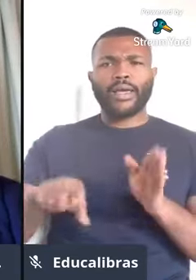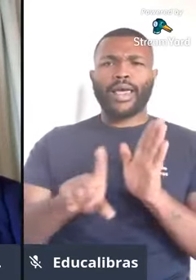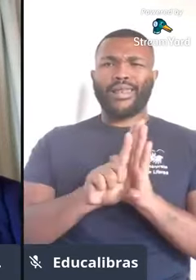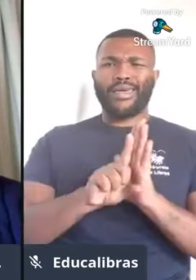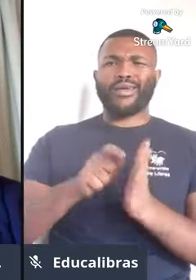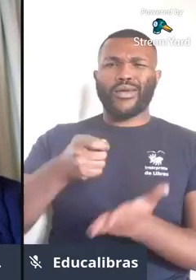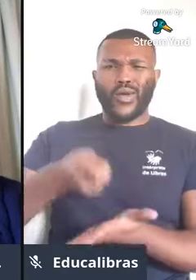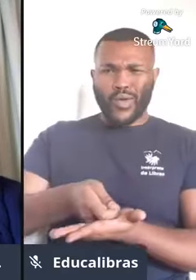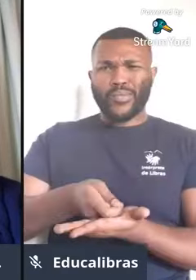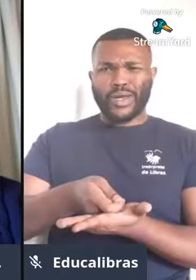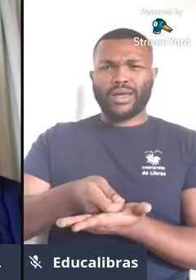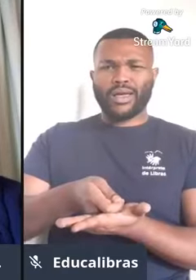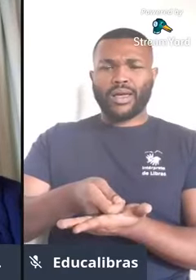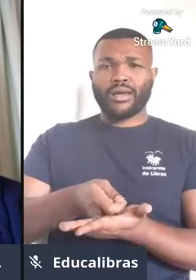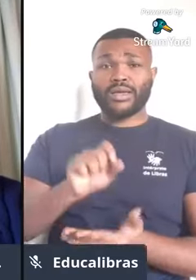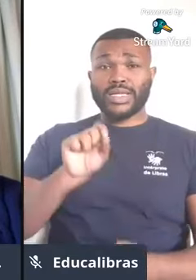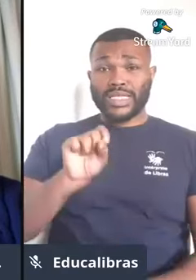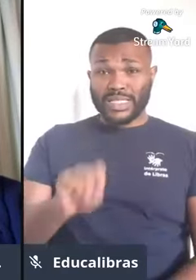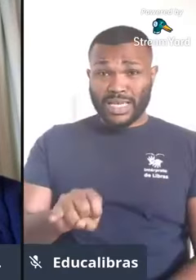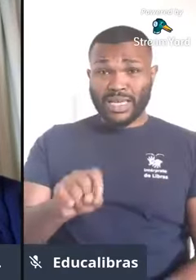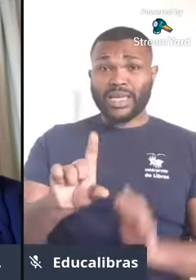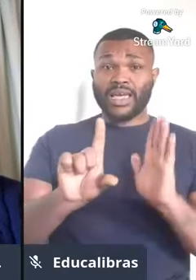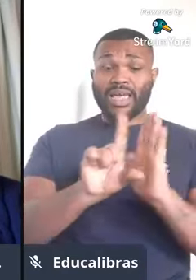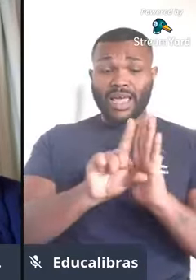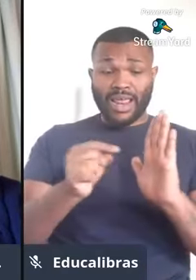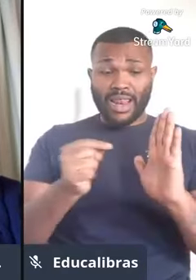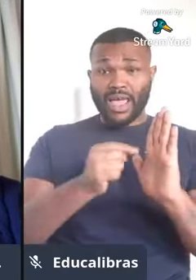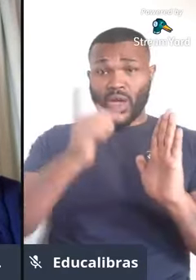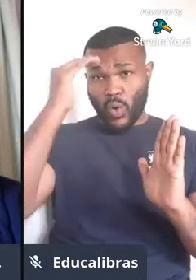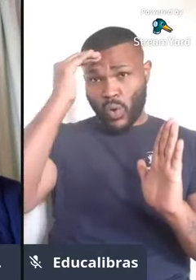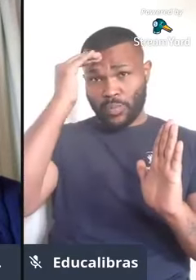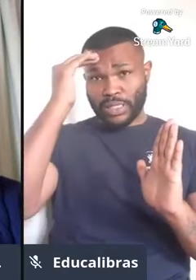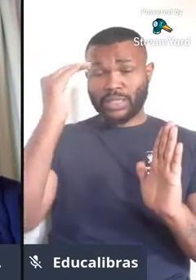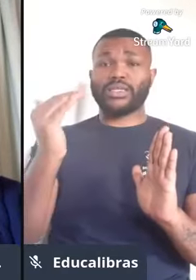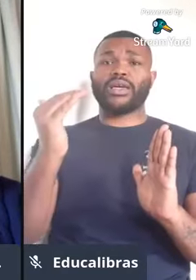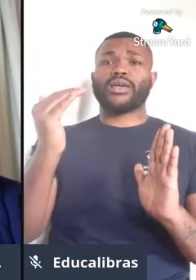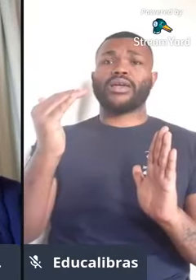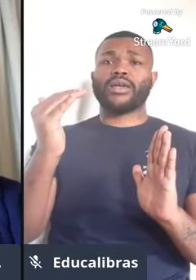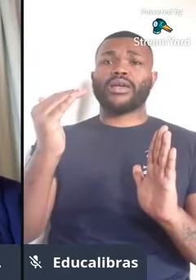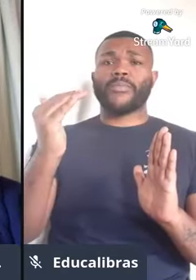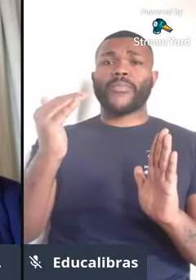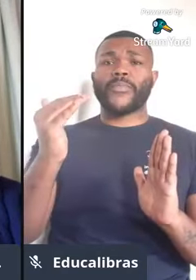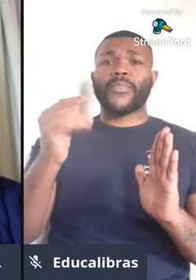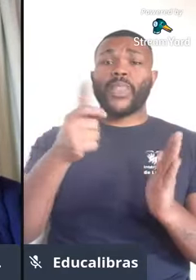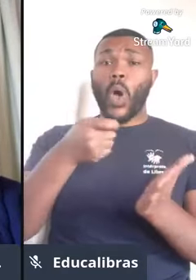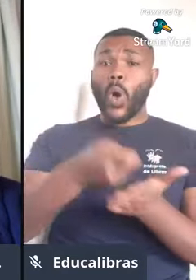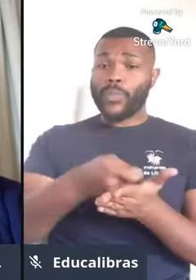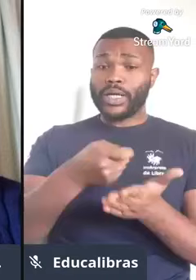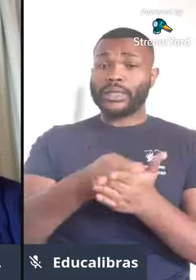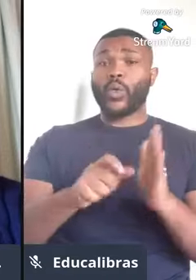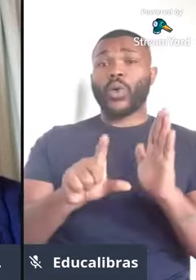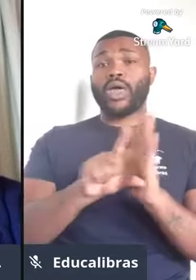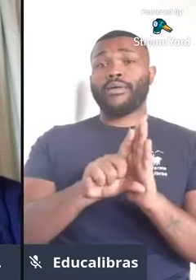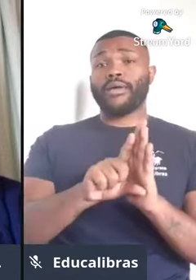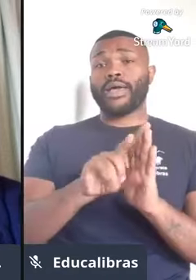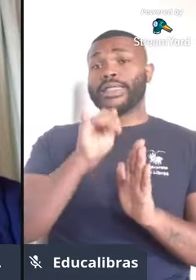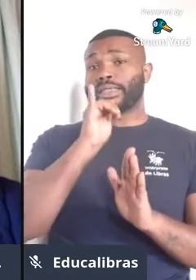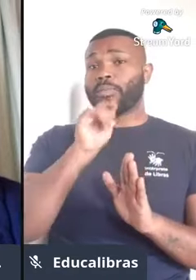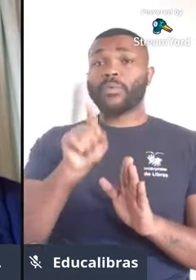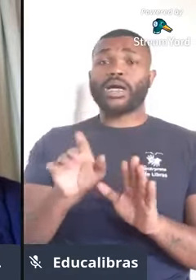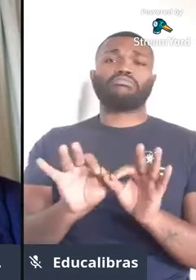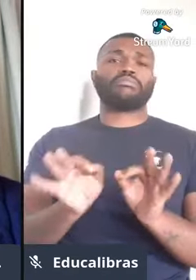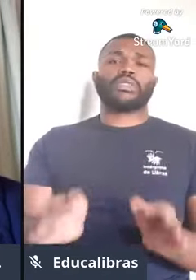portanto, seu cumprimento não é uma questão muito simples, ainda que seja uma obrigação legal, não é uma questão simples. Por isso é